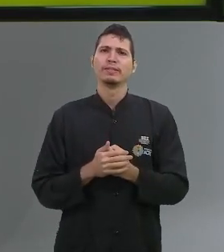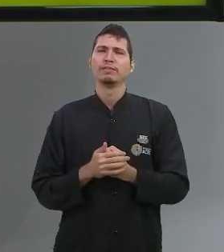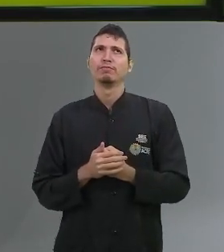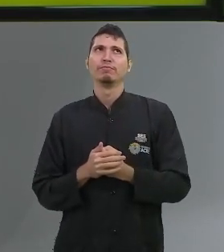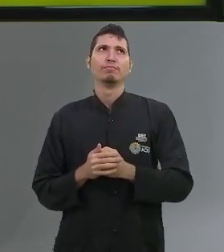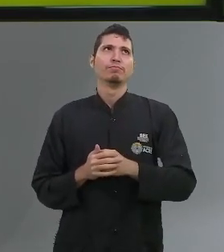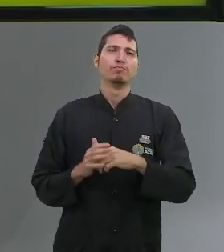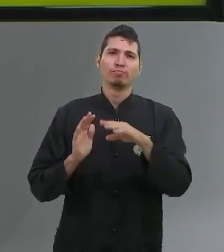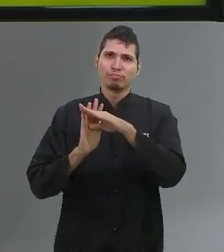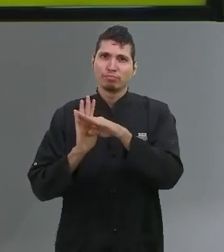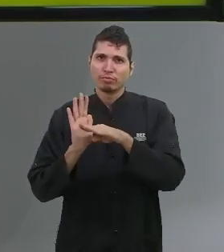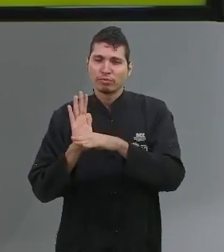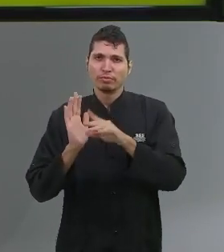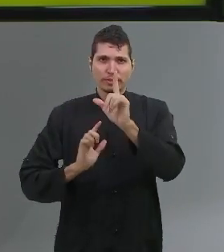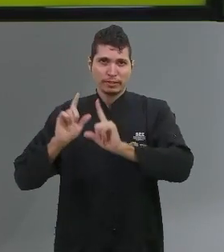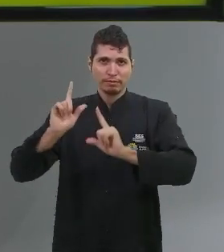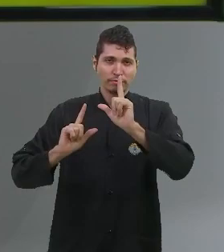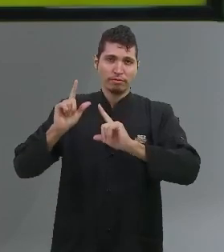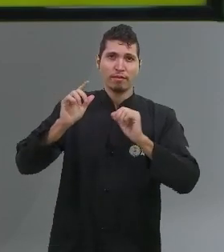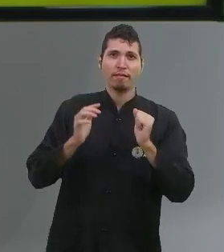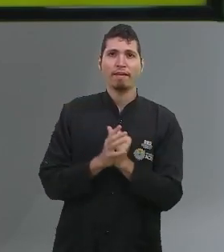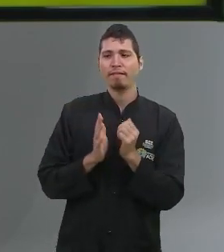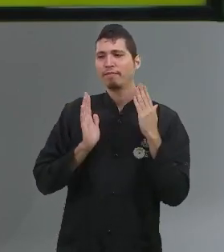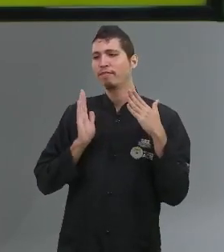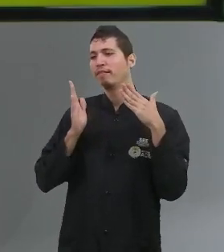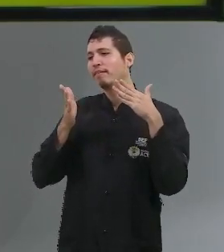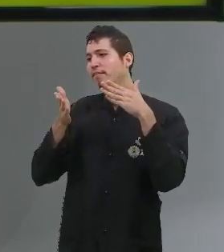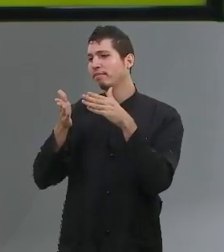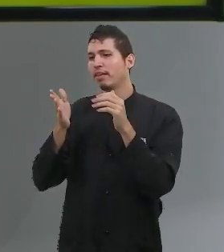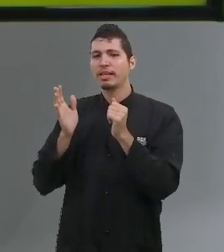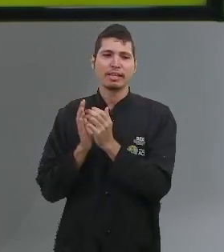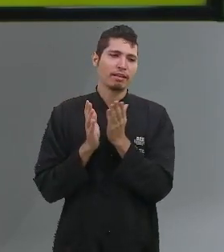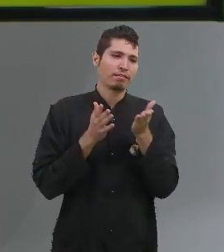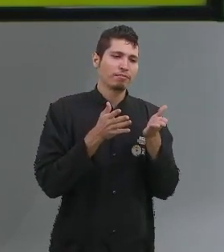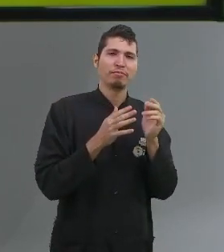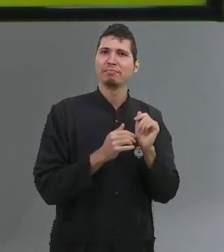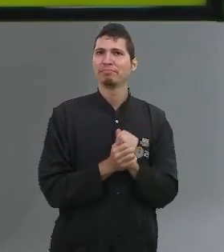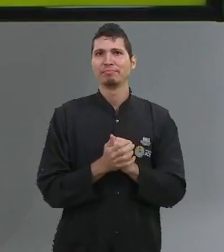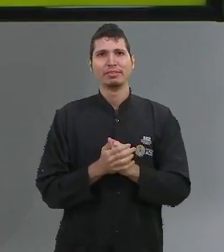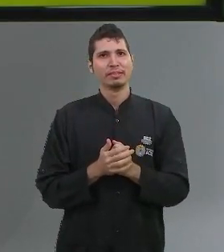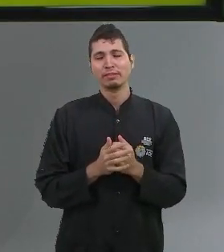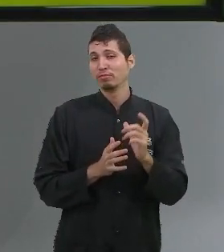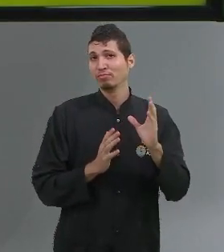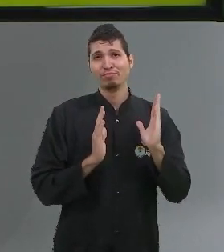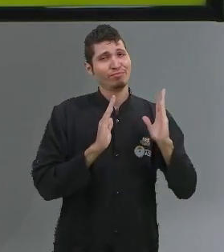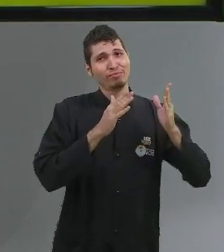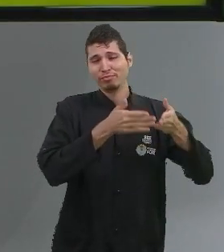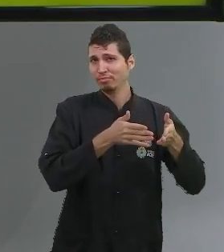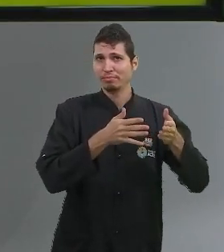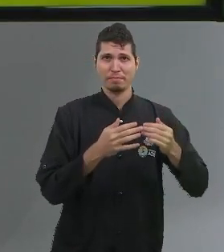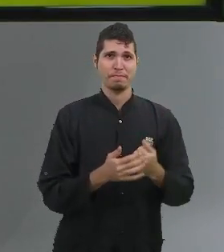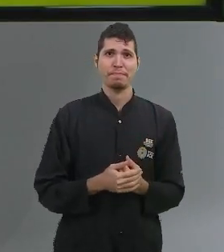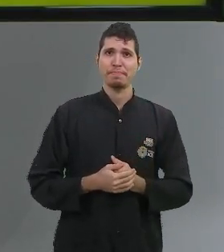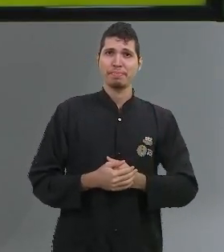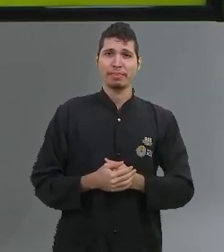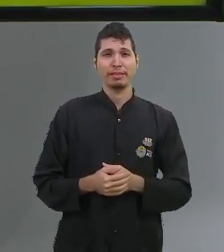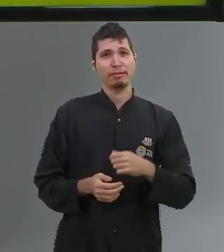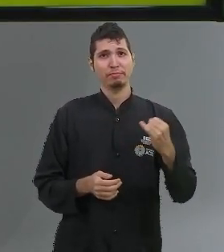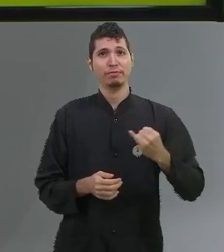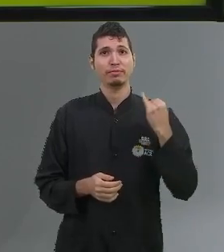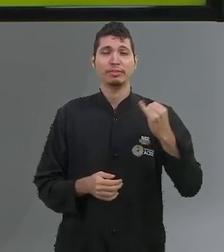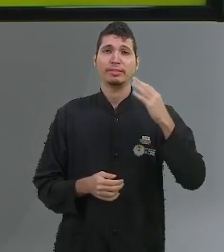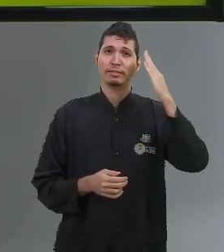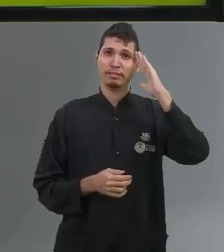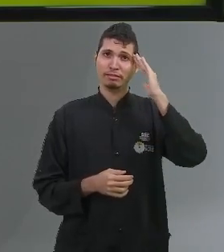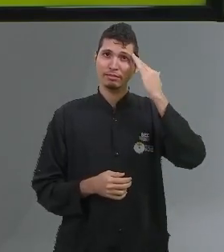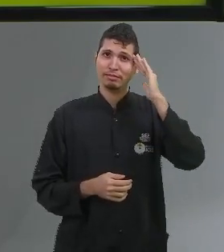distraiu e aí eu acabei focando e priorizando uma coisa que não era de nenhuma daquelas tarefas que eu já tinha citado. Então, é importante entender